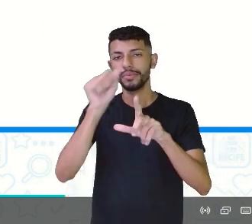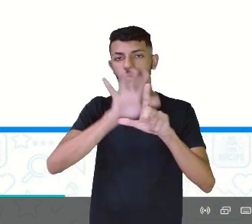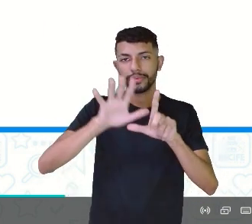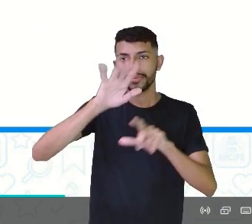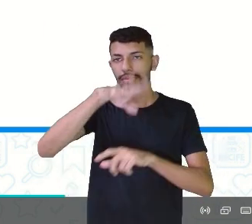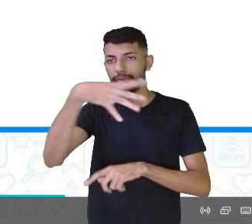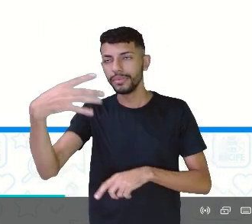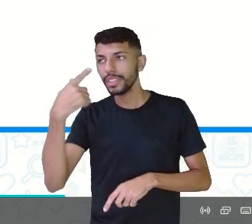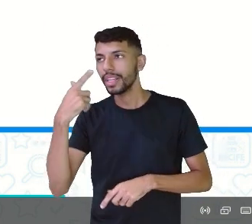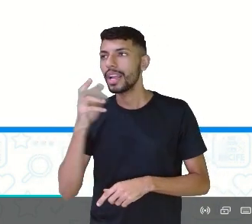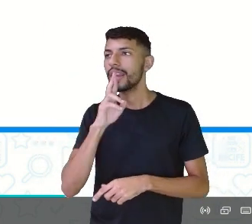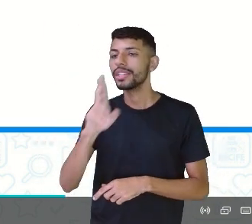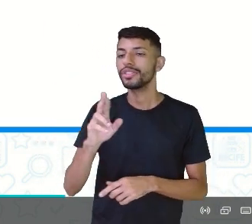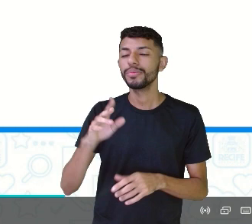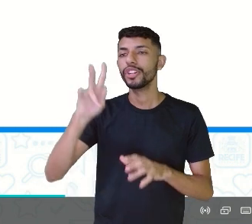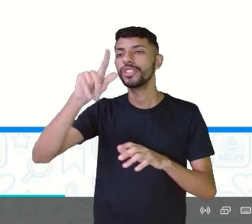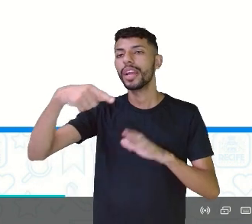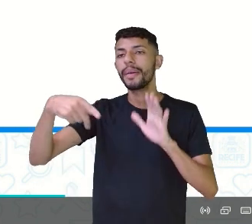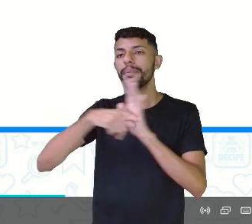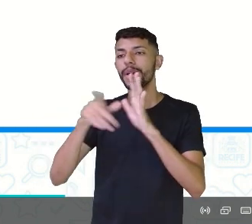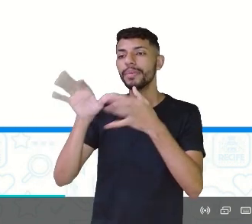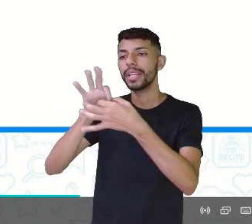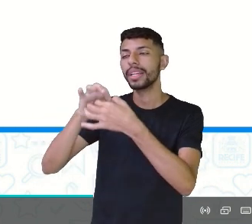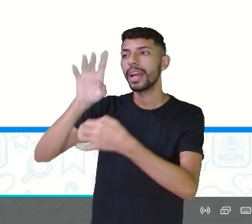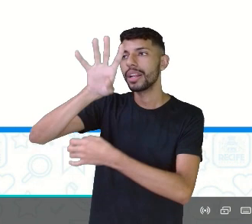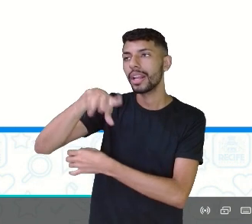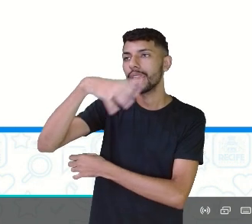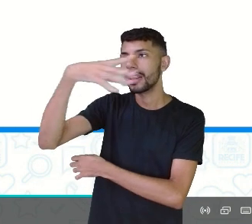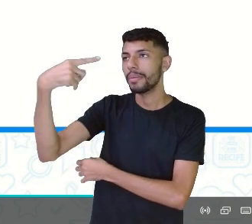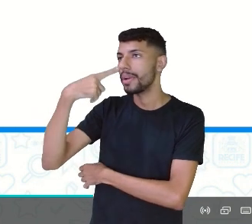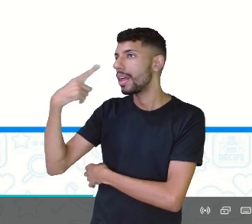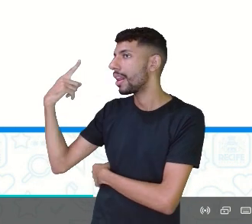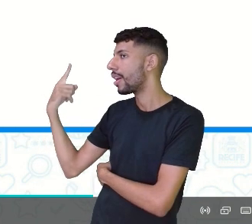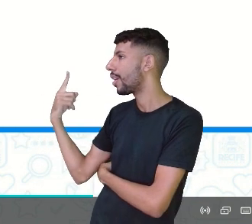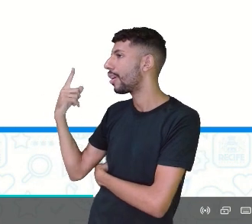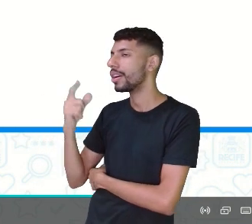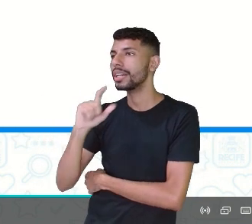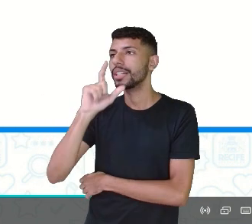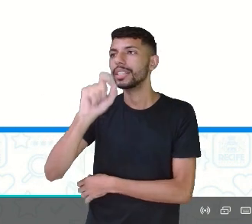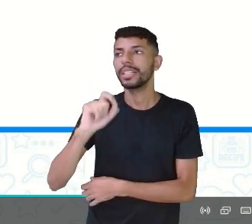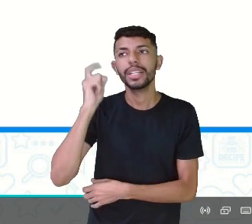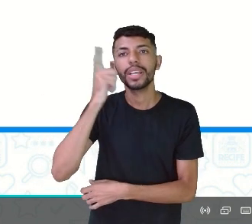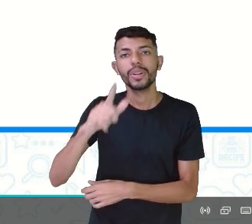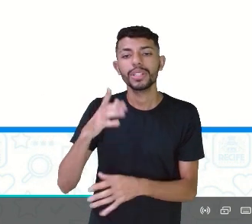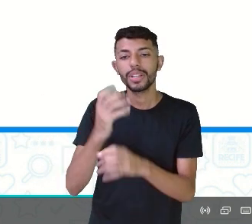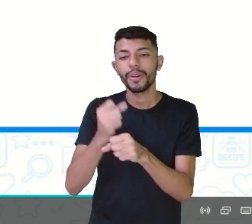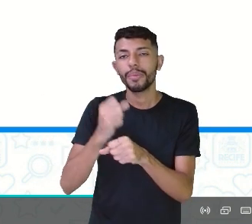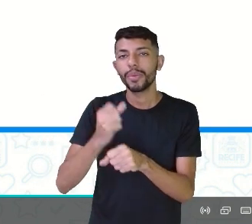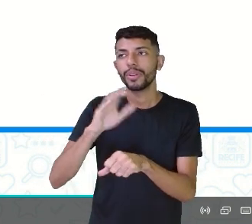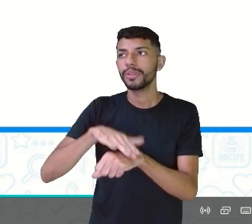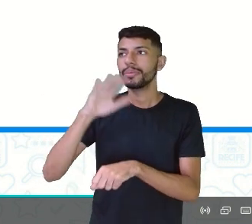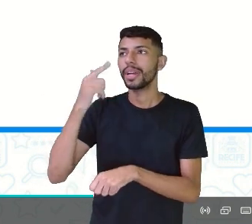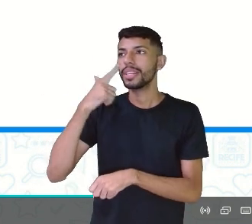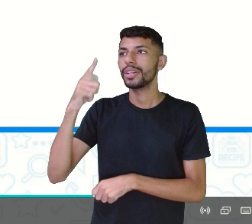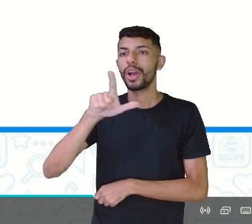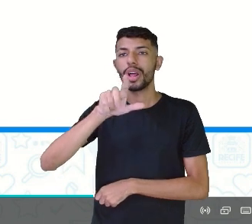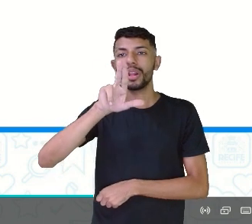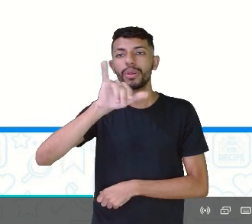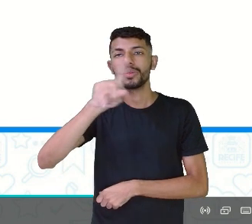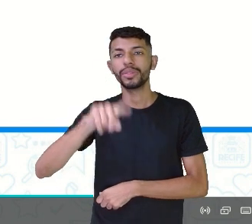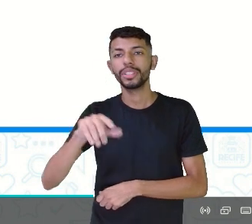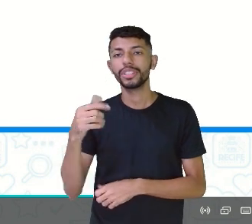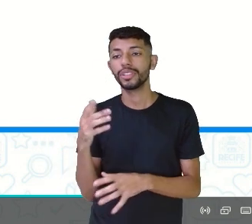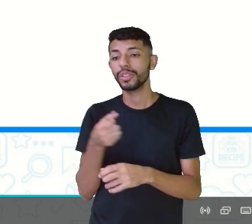A resposta está na tabela e no gráfico. Olha quem marcou. Luiz, ó.